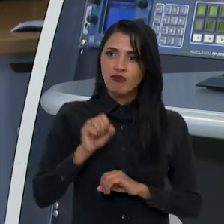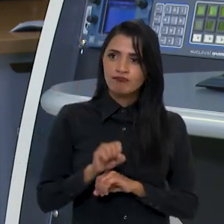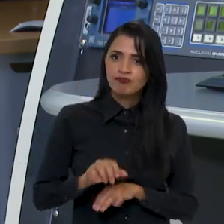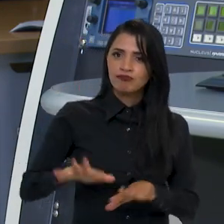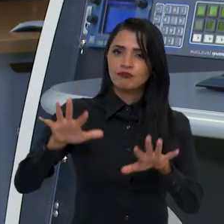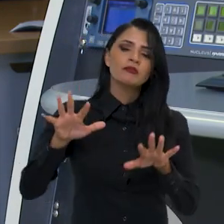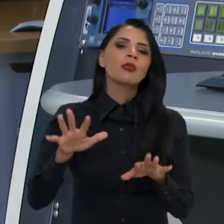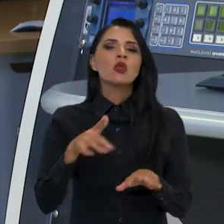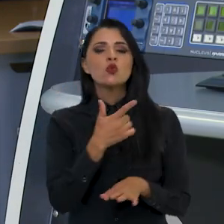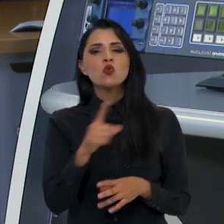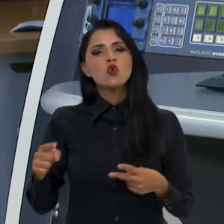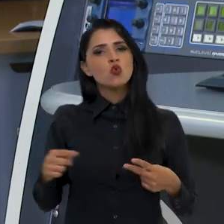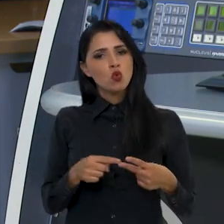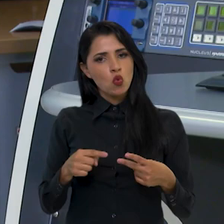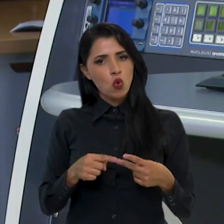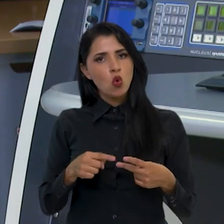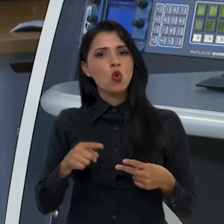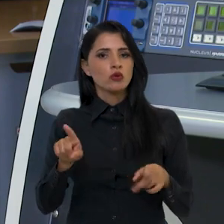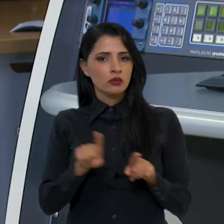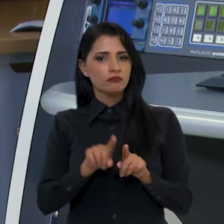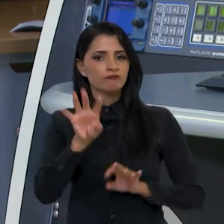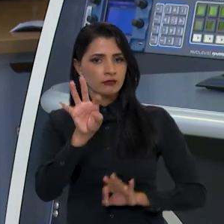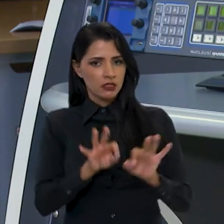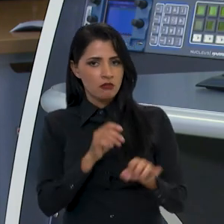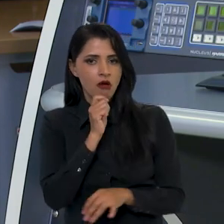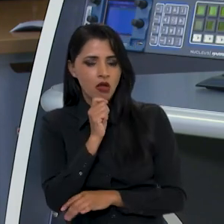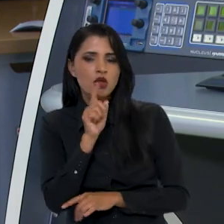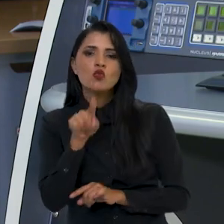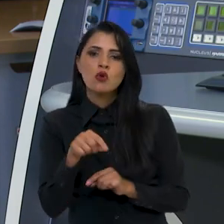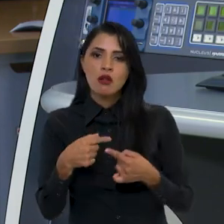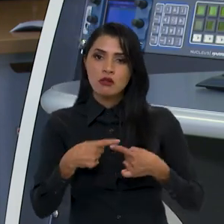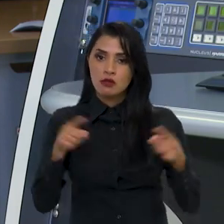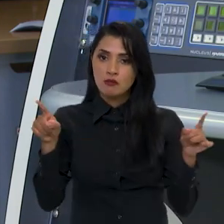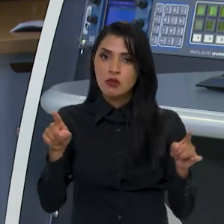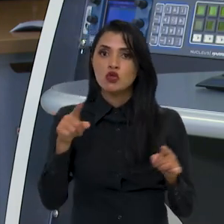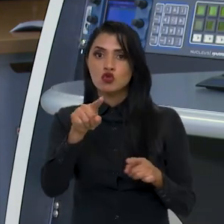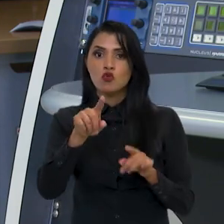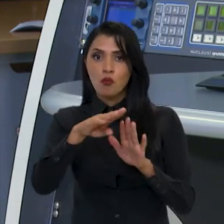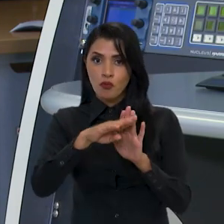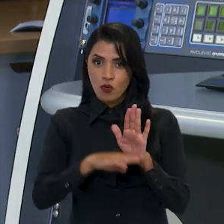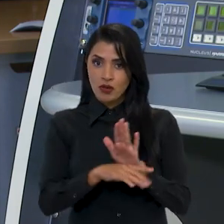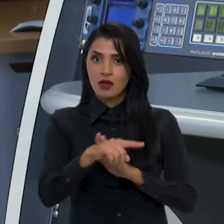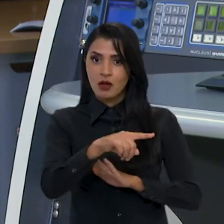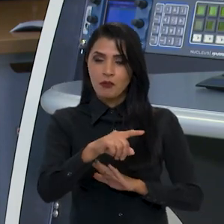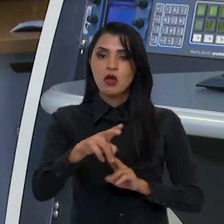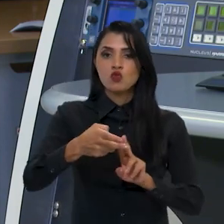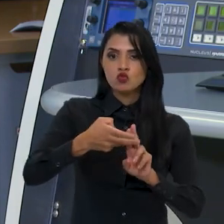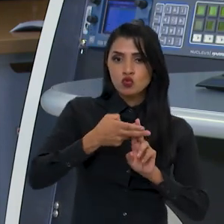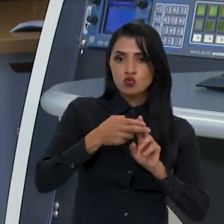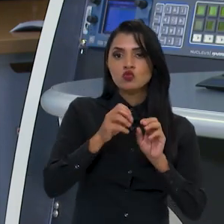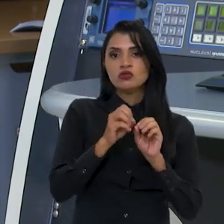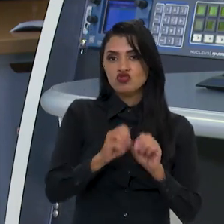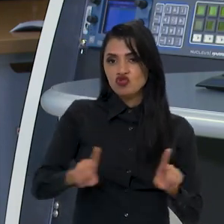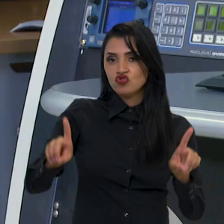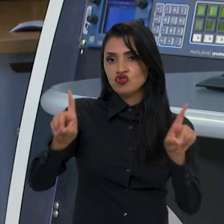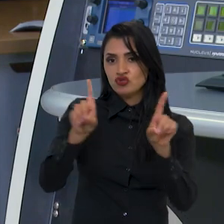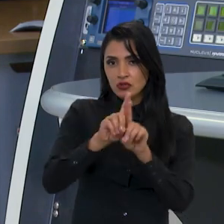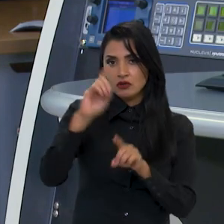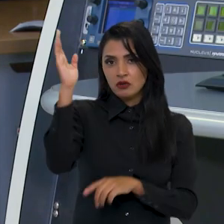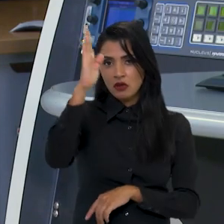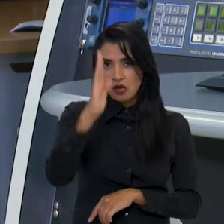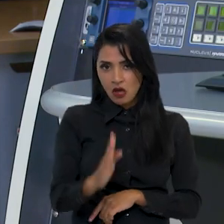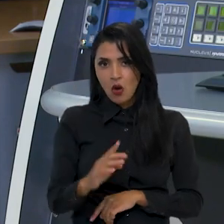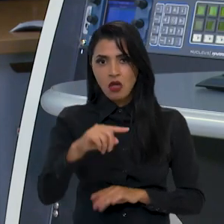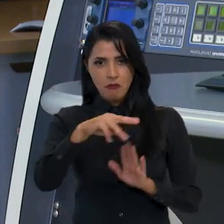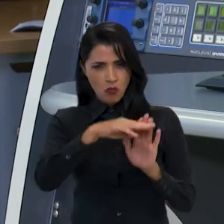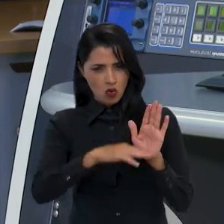práticas. E uma outra ação que está em preparação é o lançamento de um grande programa, que é o SUS Digital Brasil.